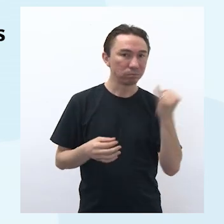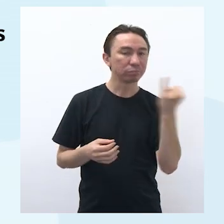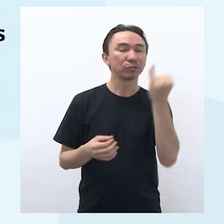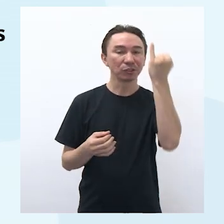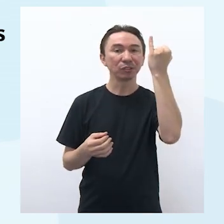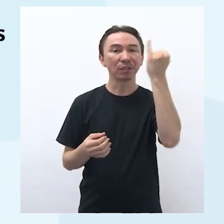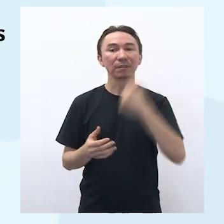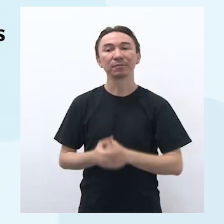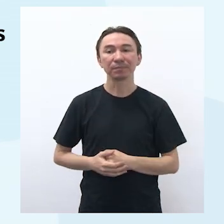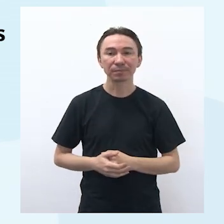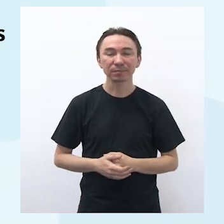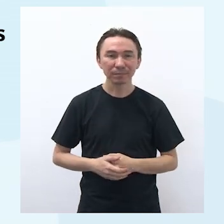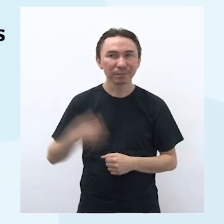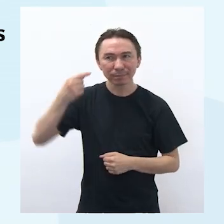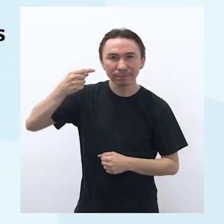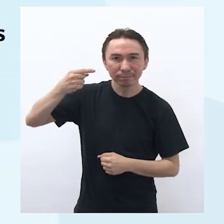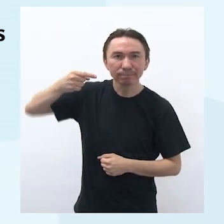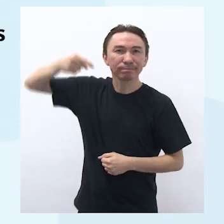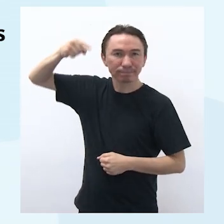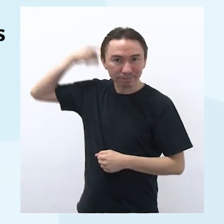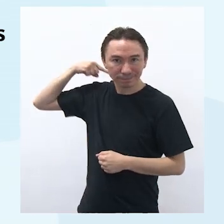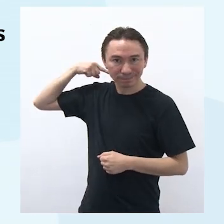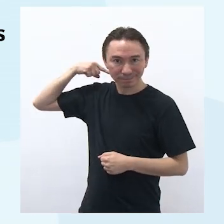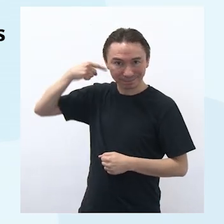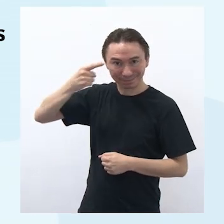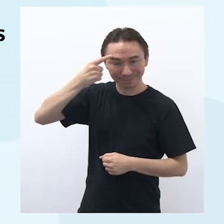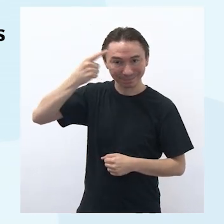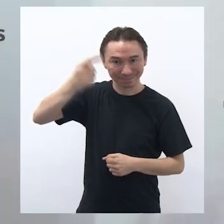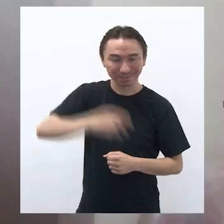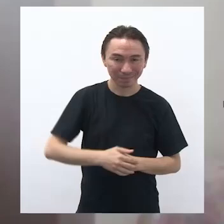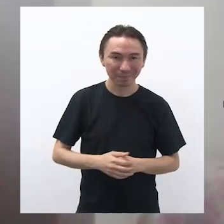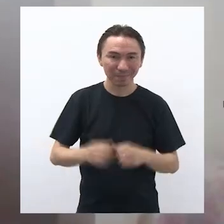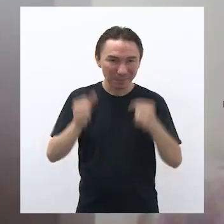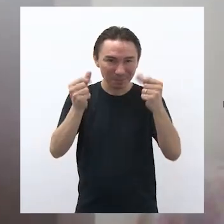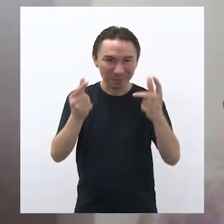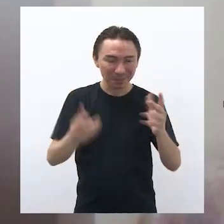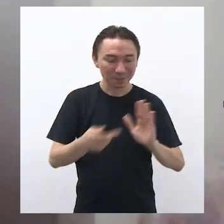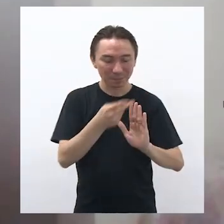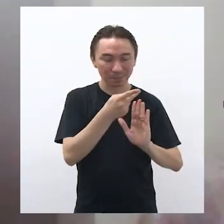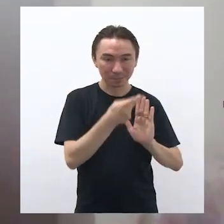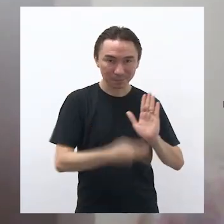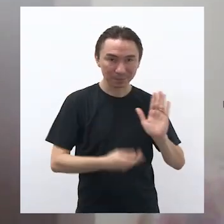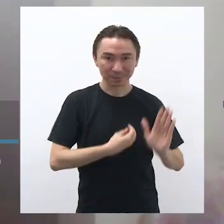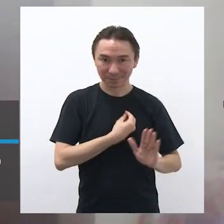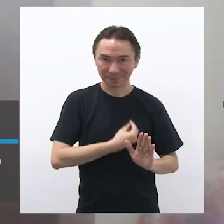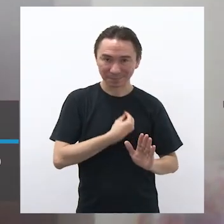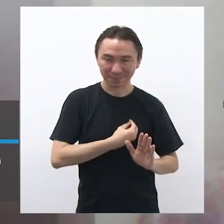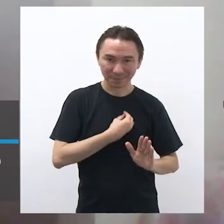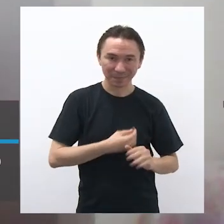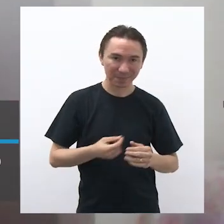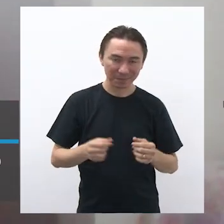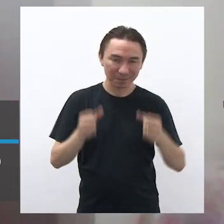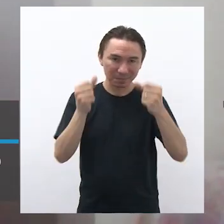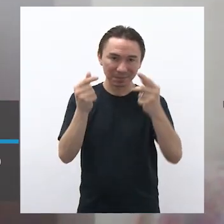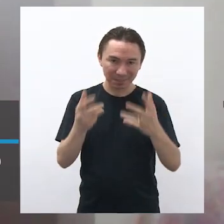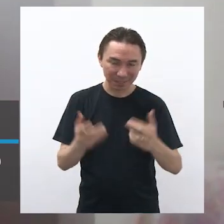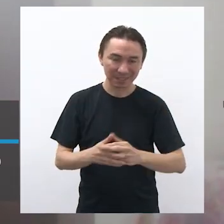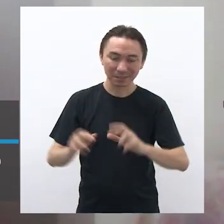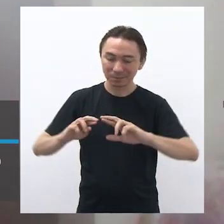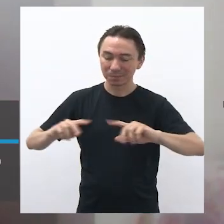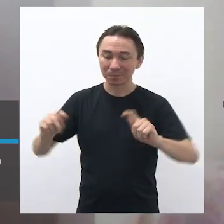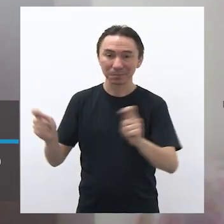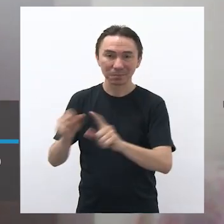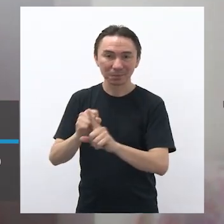O nosso último encontro para falar sobre o projeto de vida, né, e as competências socioemocionais, foi no